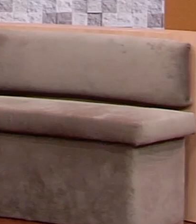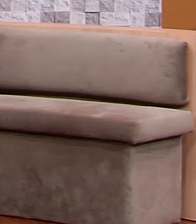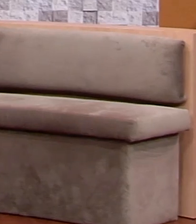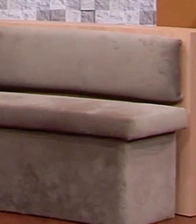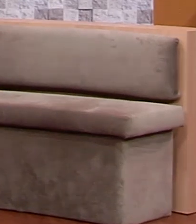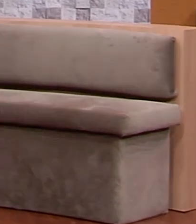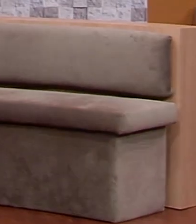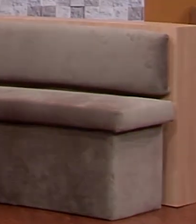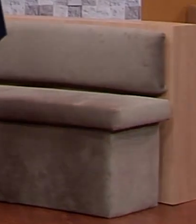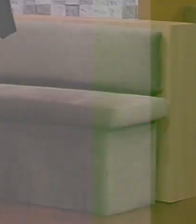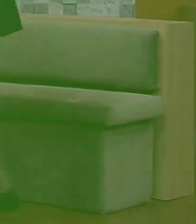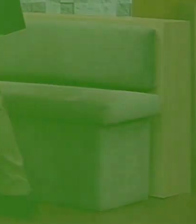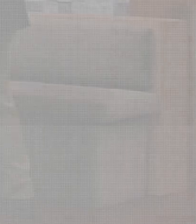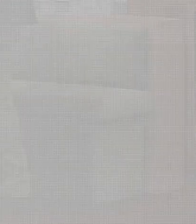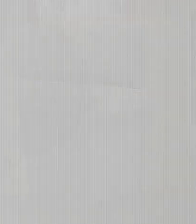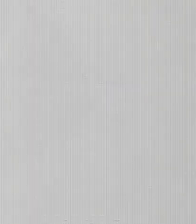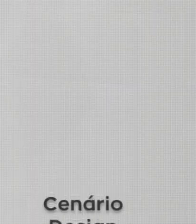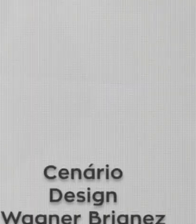quiser.